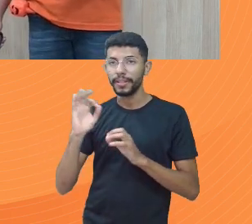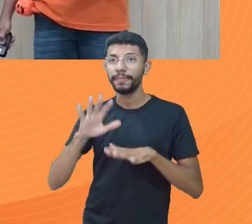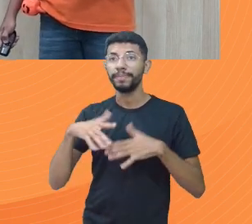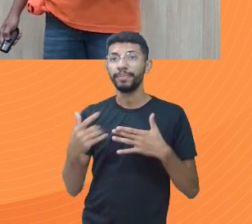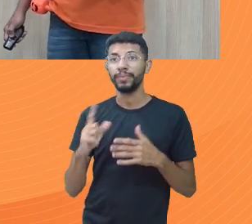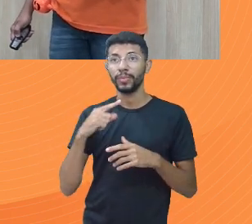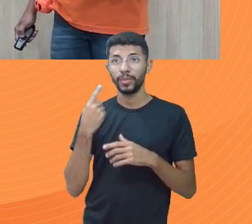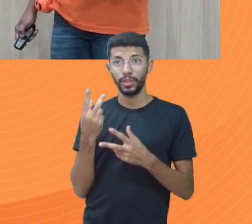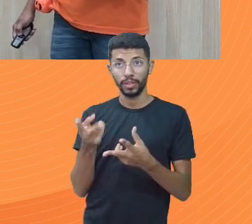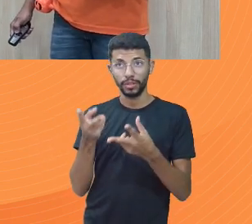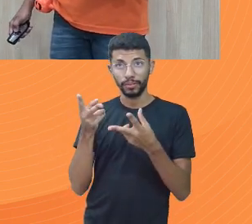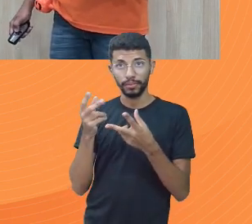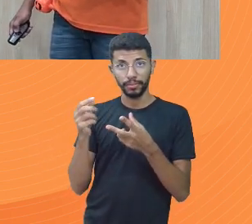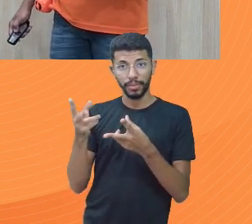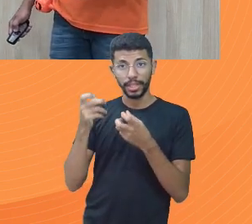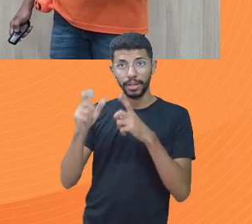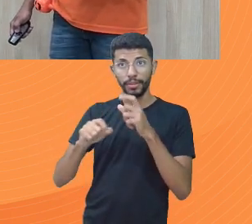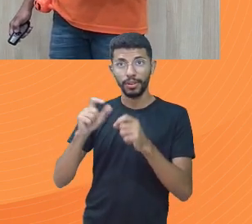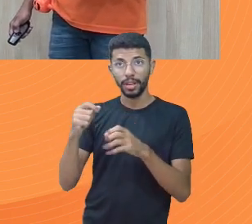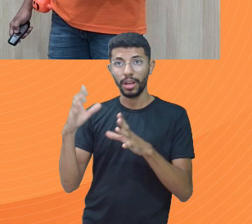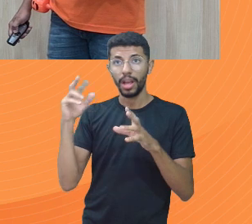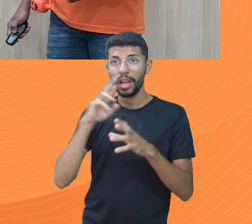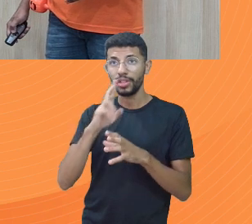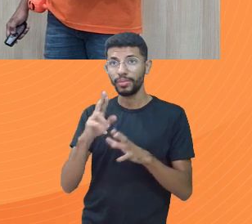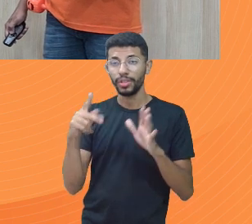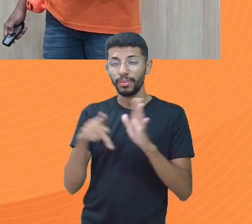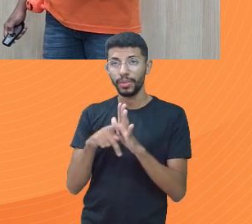nós encontramos como resultado